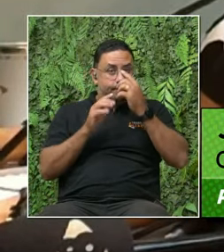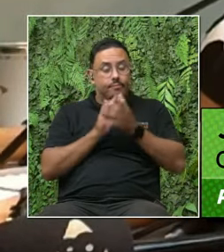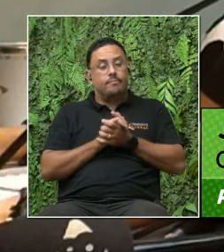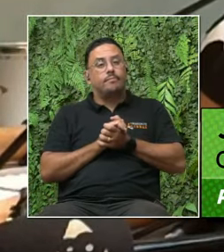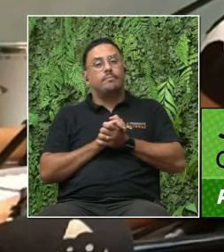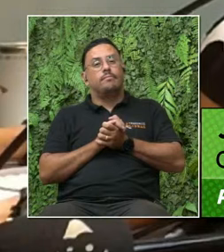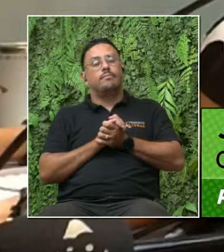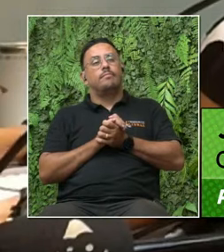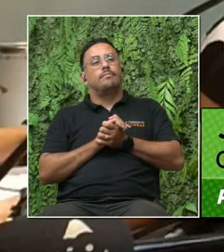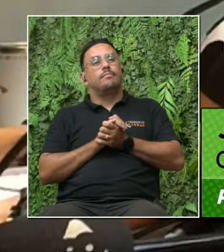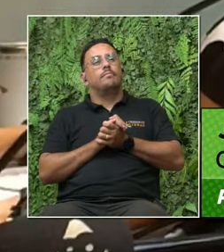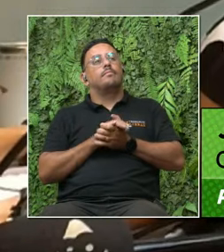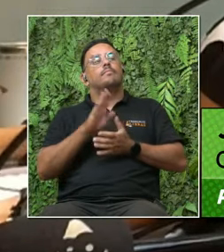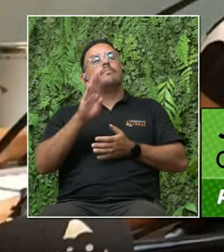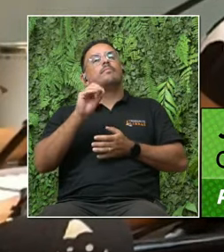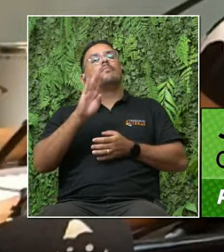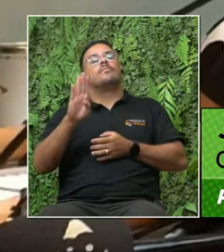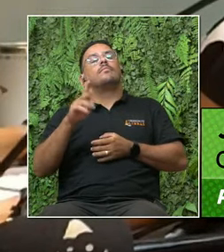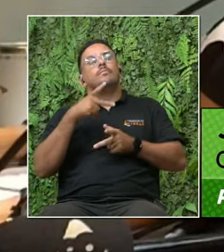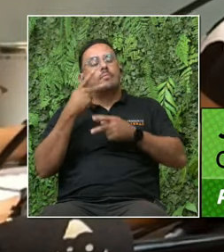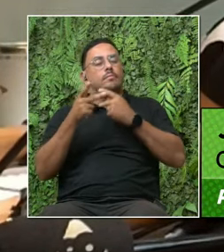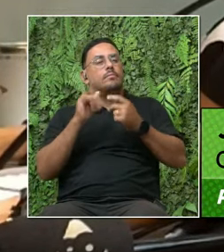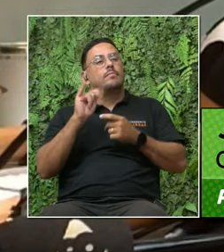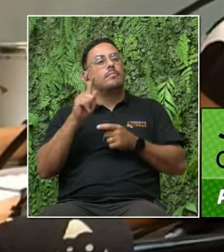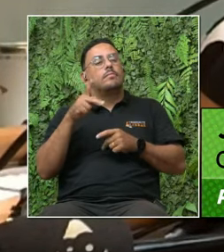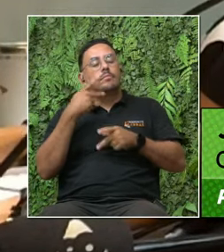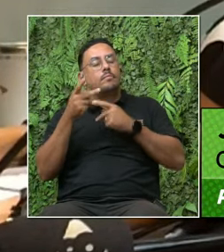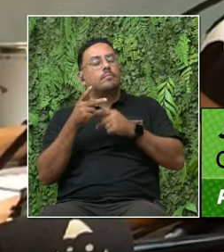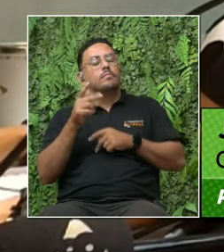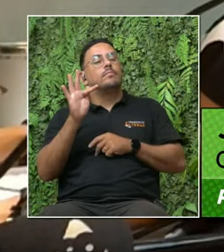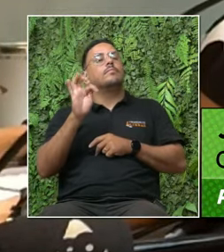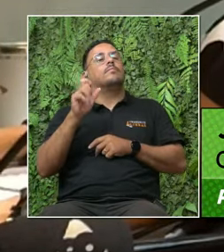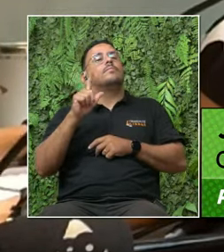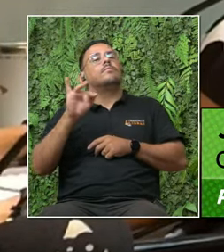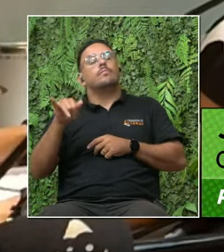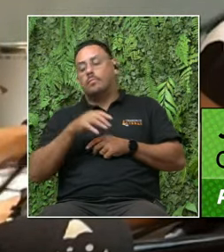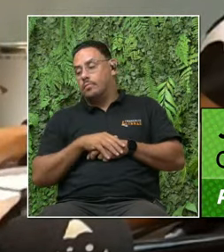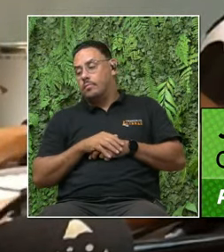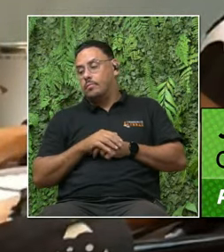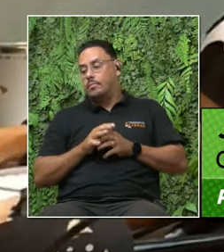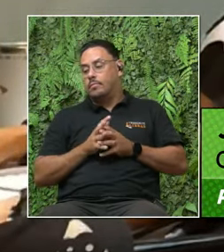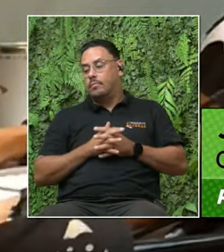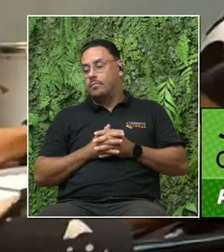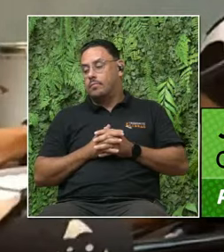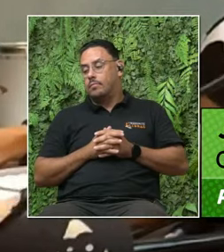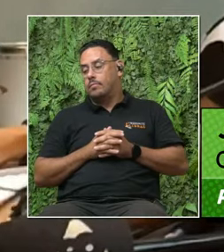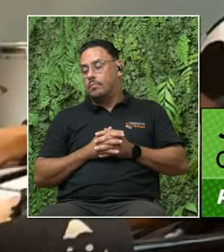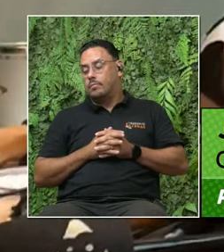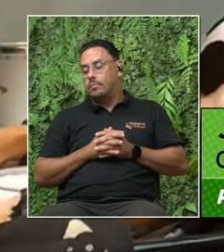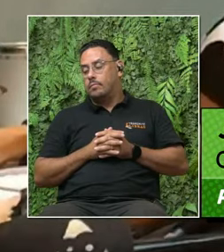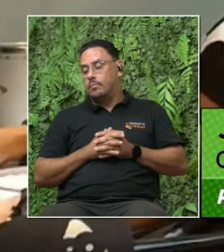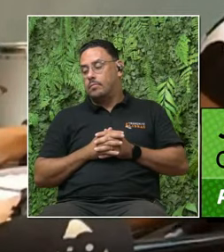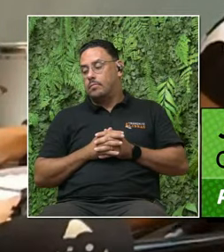o ô Bob o iGuinho até falou aí do Felipão